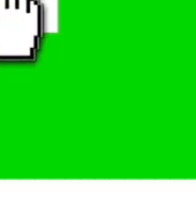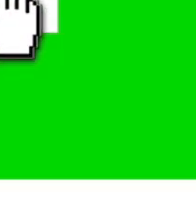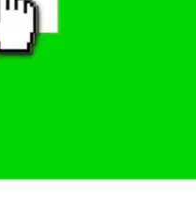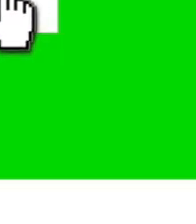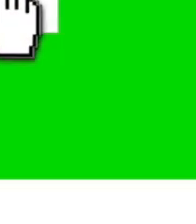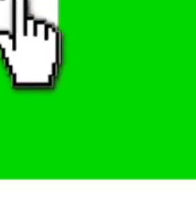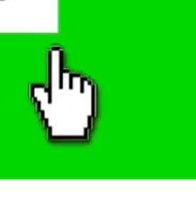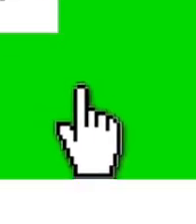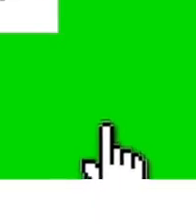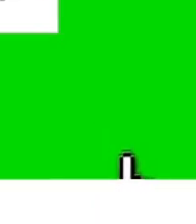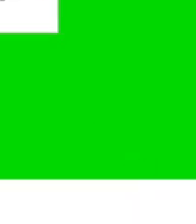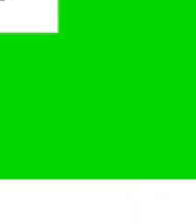Obrigado.